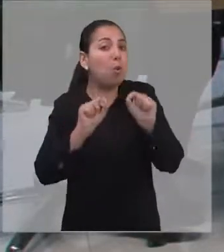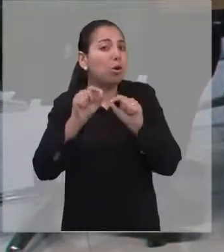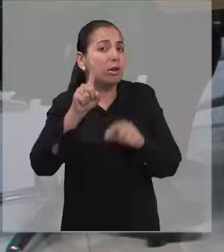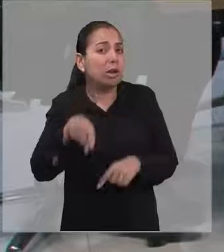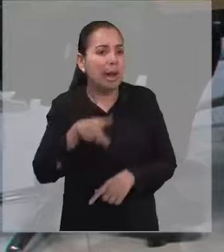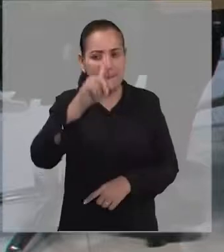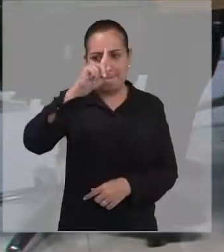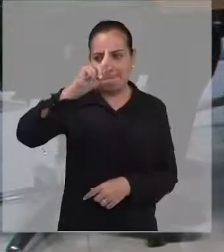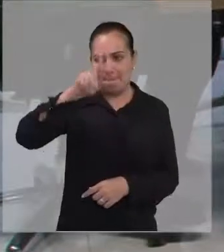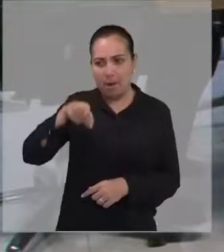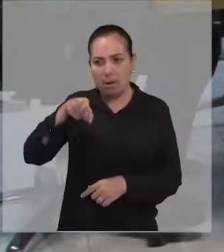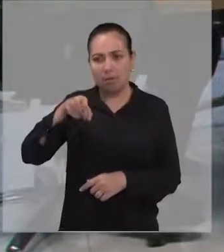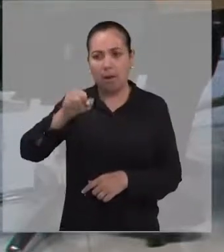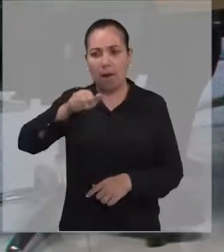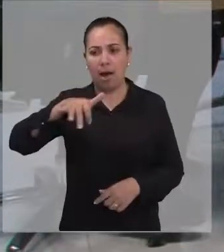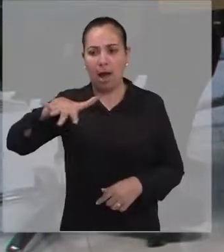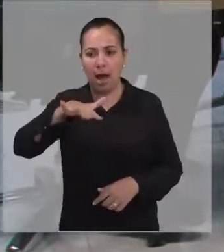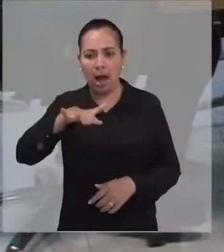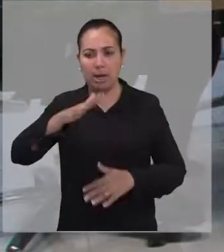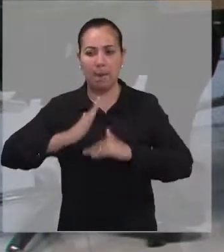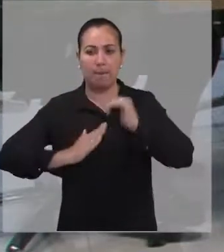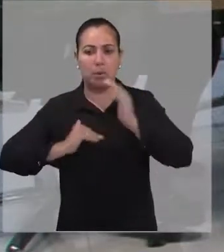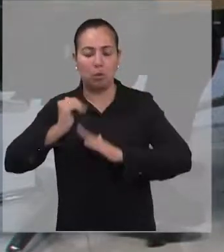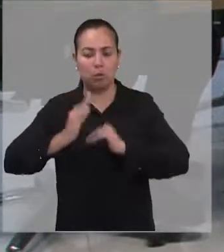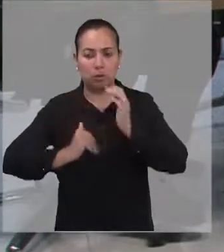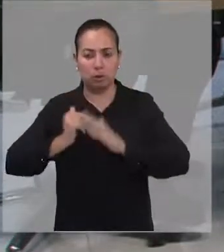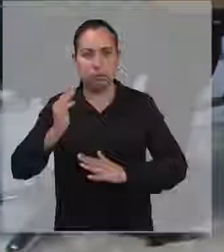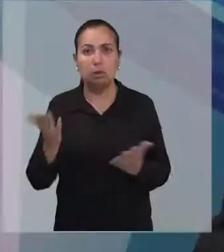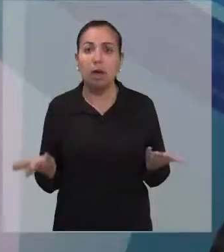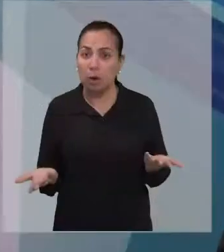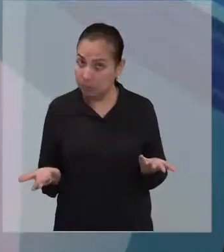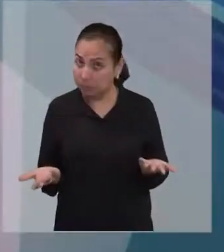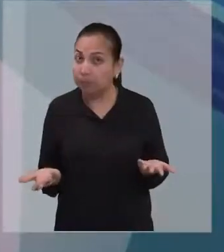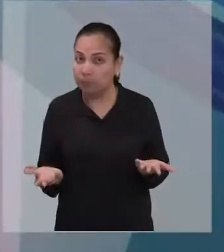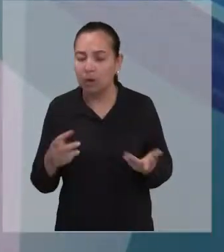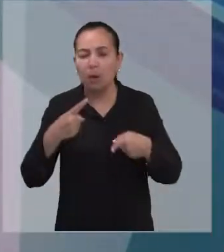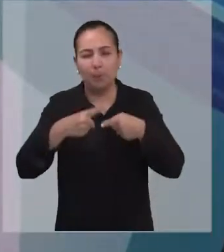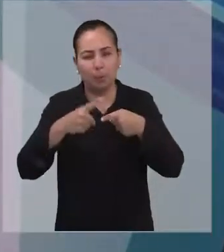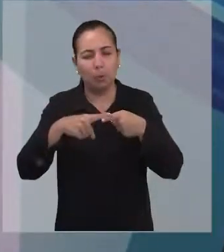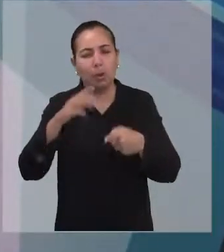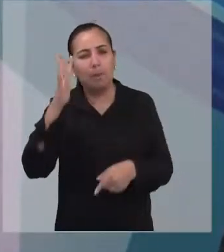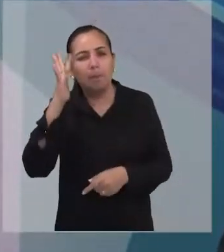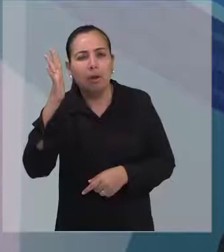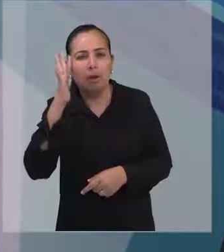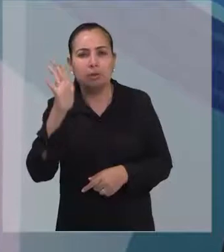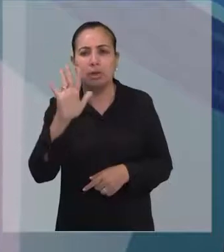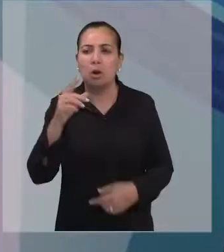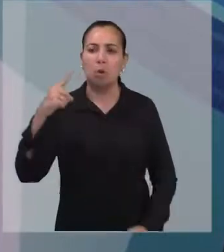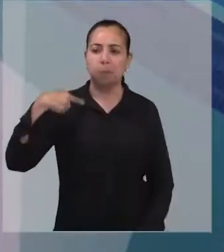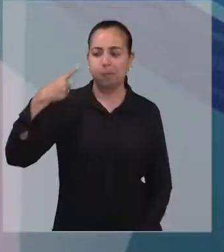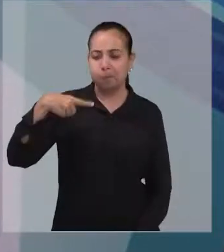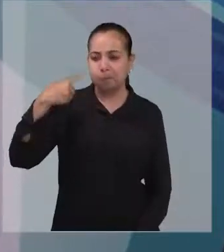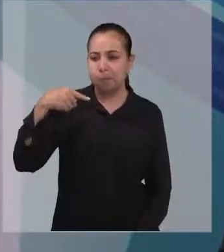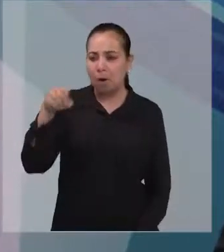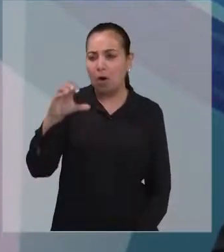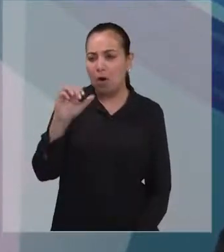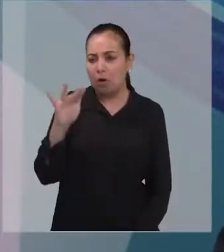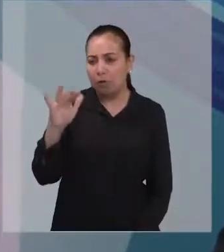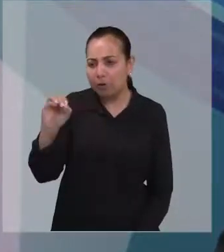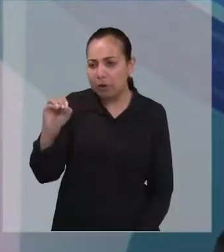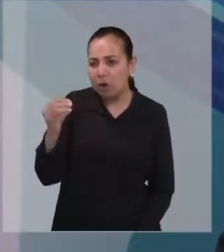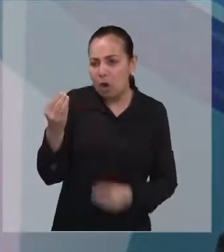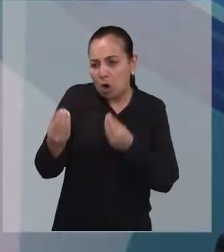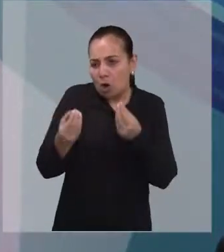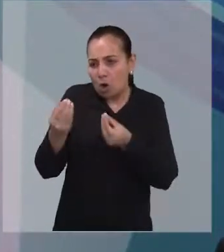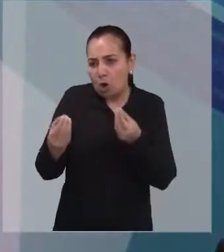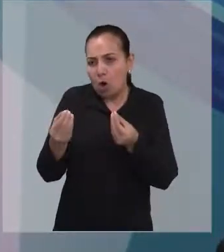determinação hierárquica. Porque há até quem acha que, por exemplo, que um advogado de ofício não devia